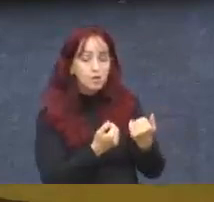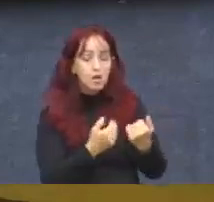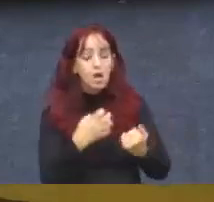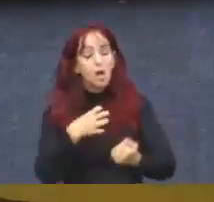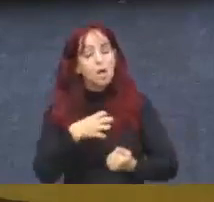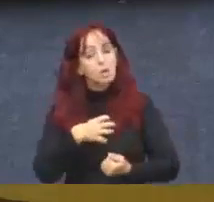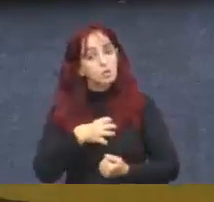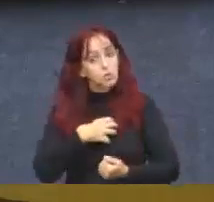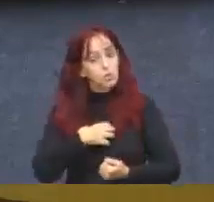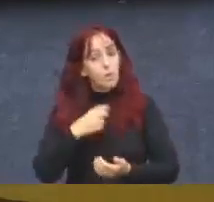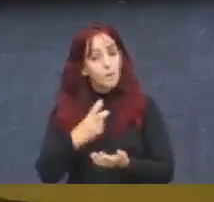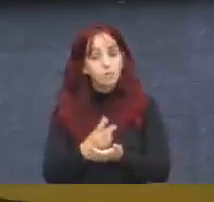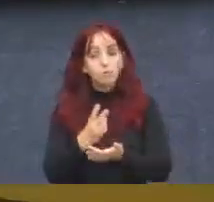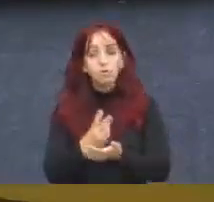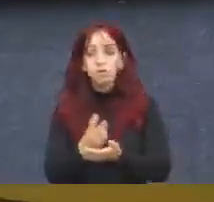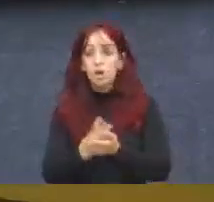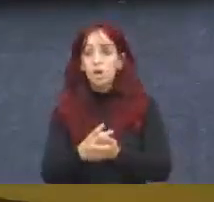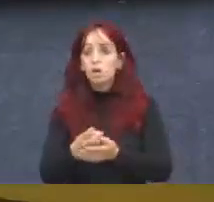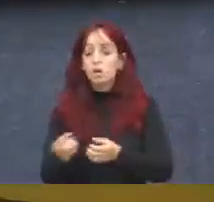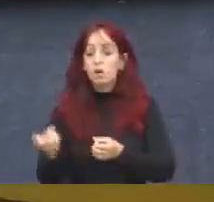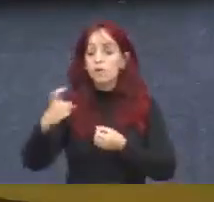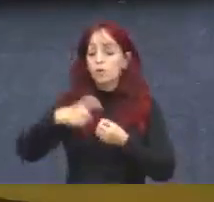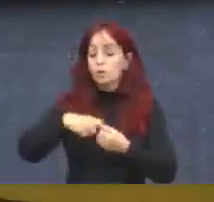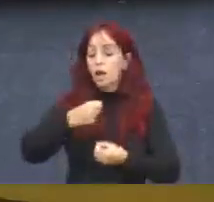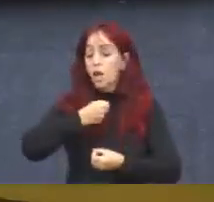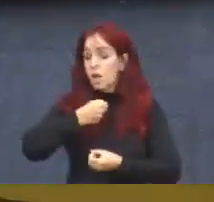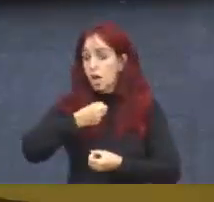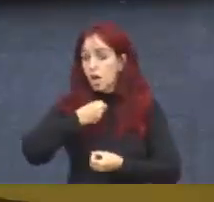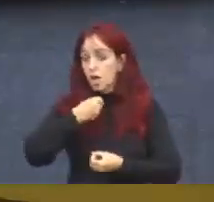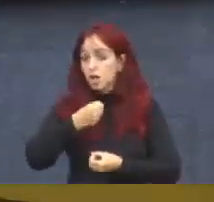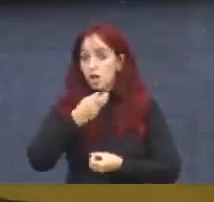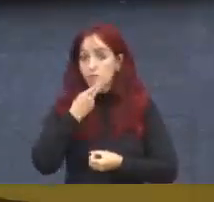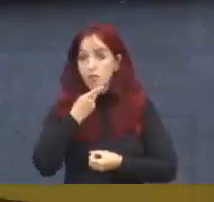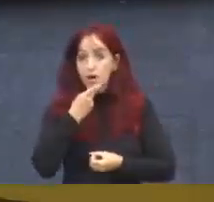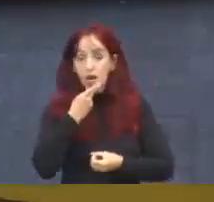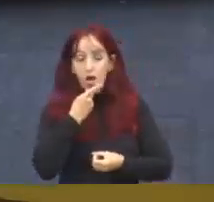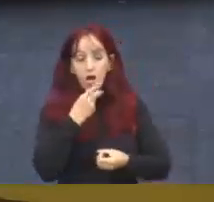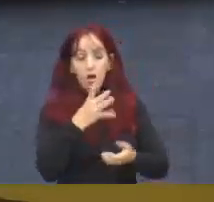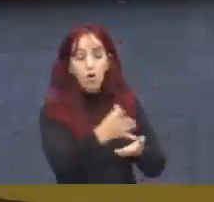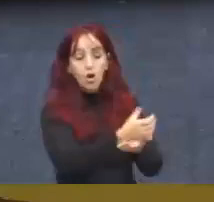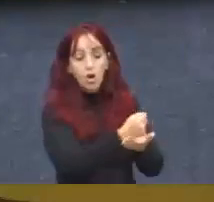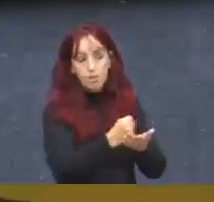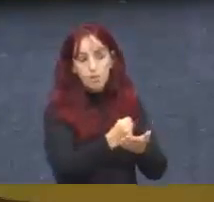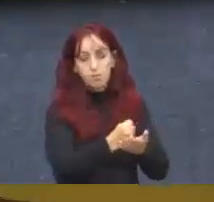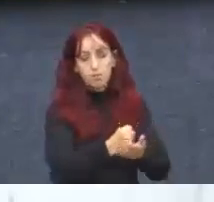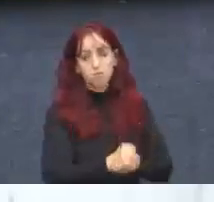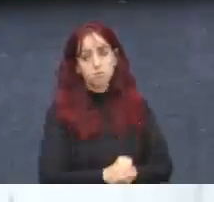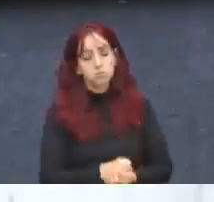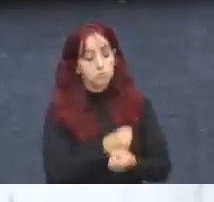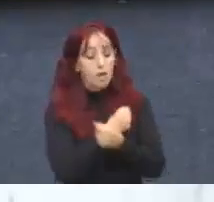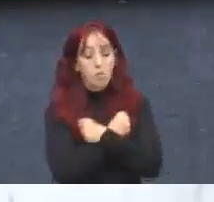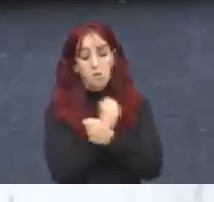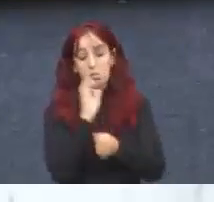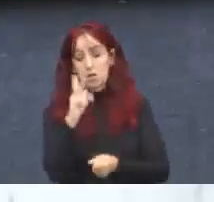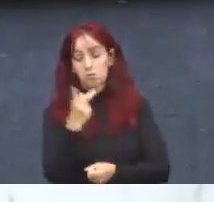vou falar aqui, dando o nosso acolhimento, nosso forte abraço à nova base de governo.